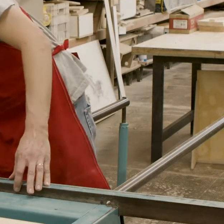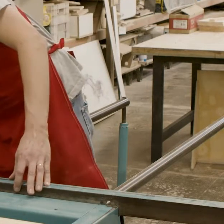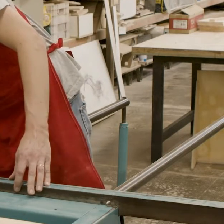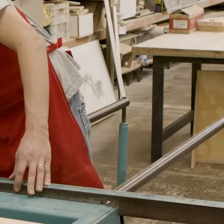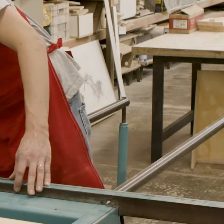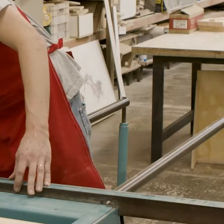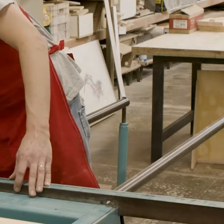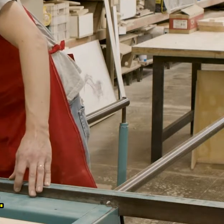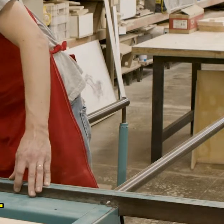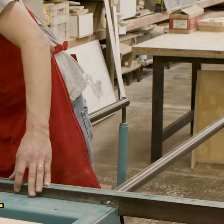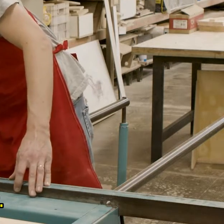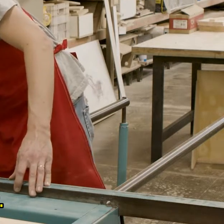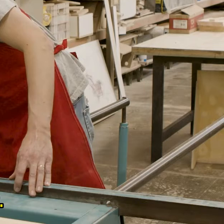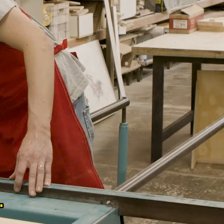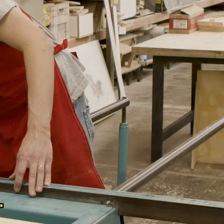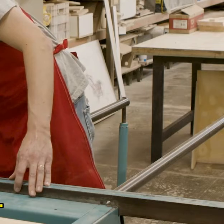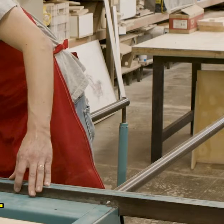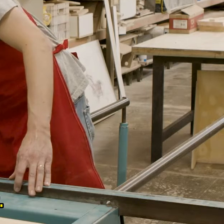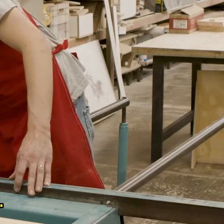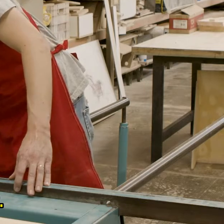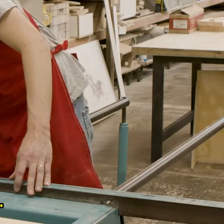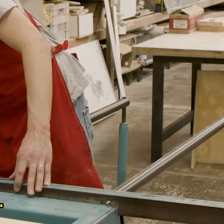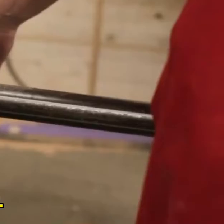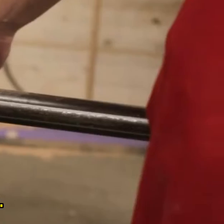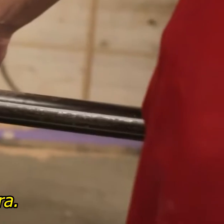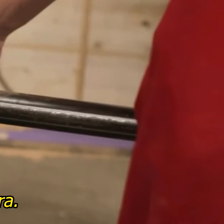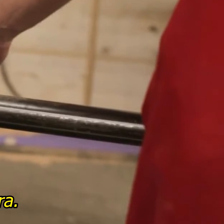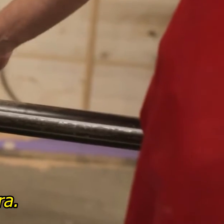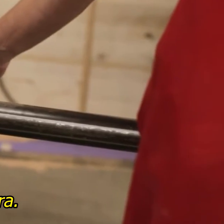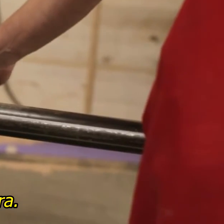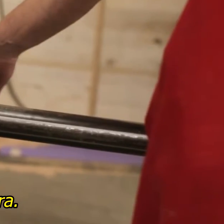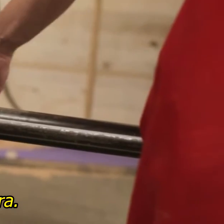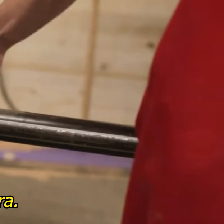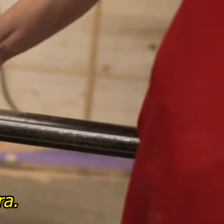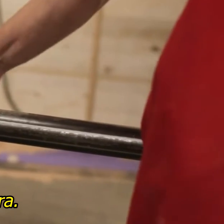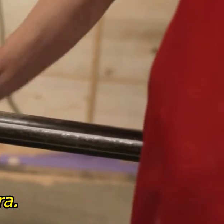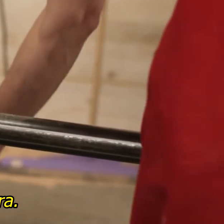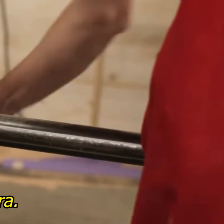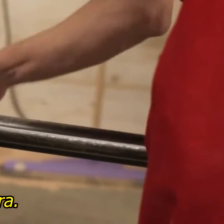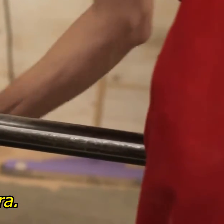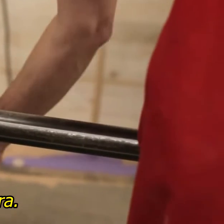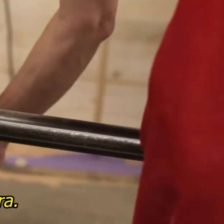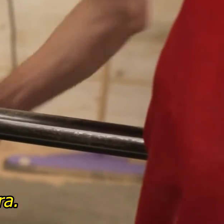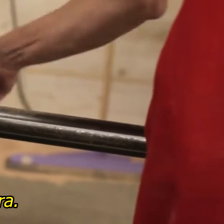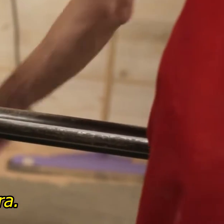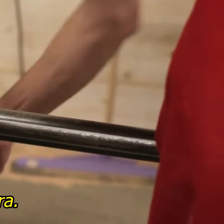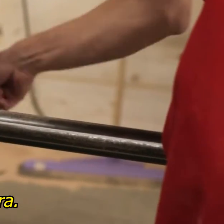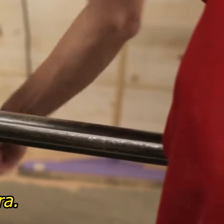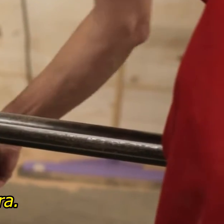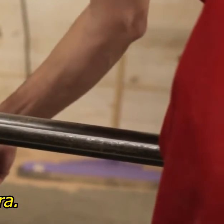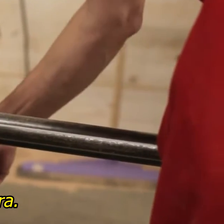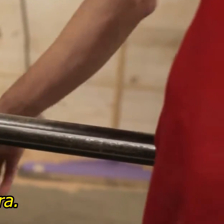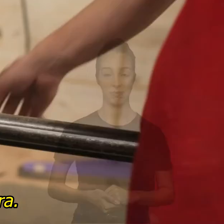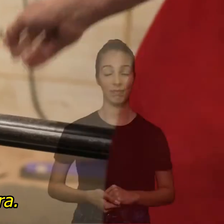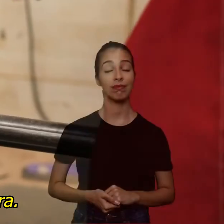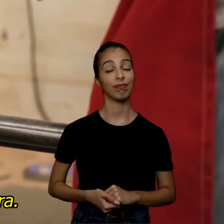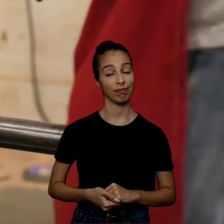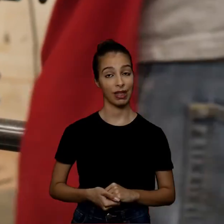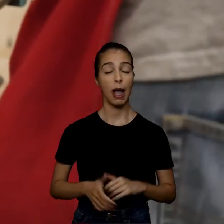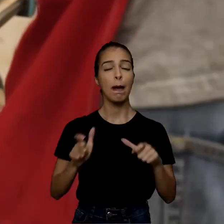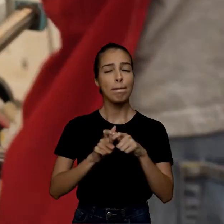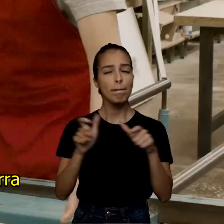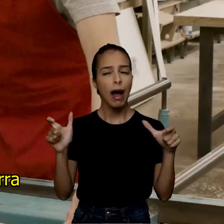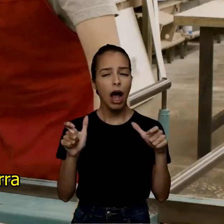a gente pode subir e descer ela. Na parte de trás dela, que a gente sobe ou desce a